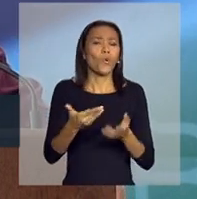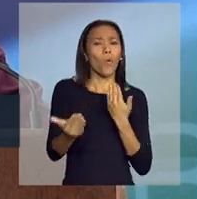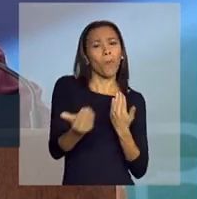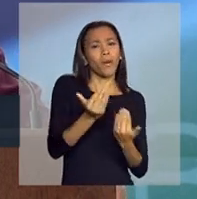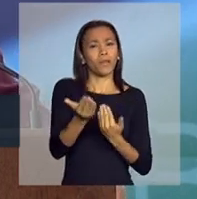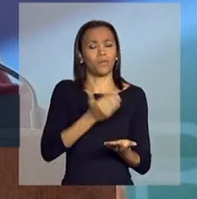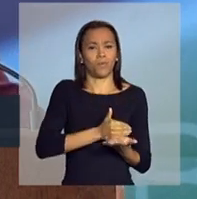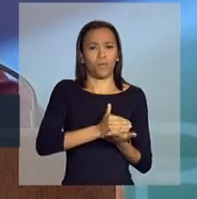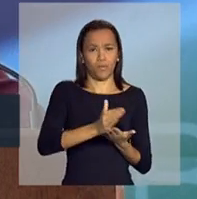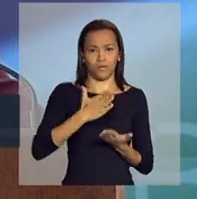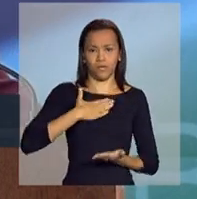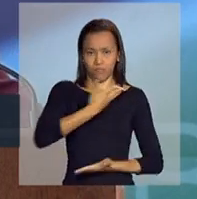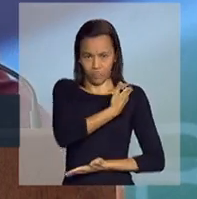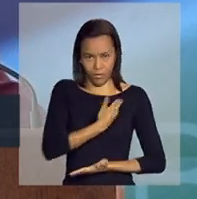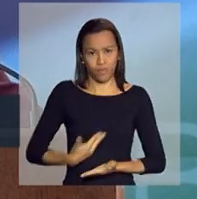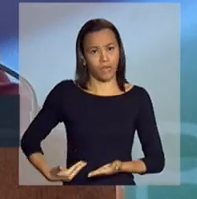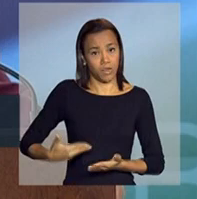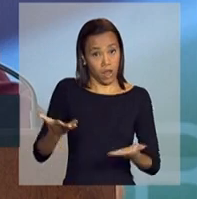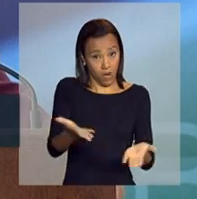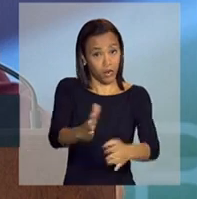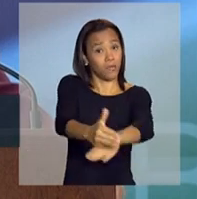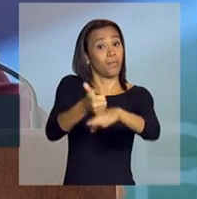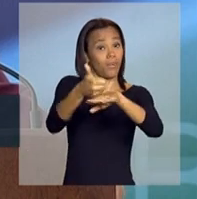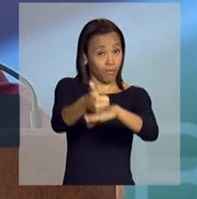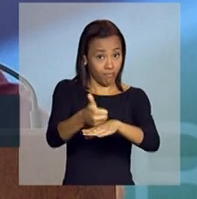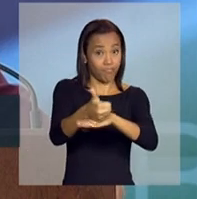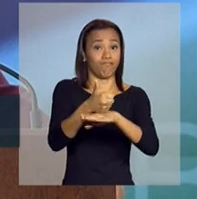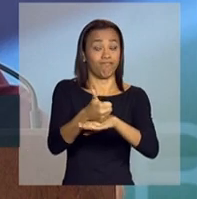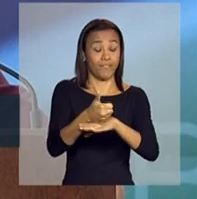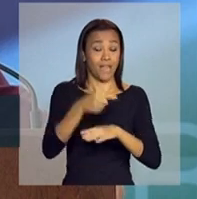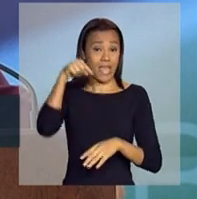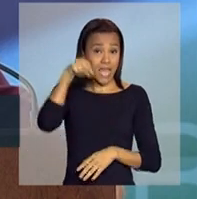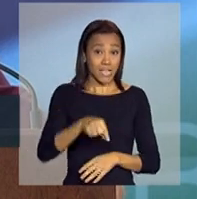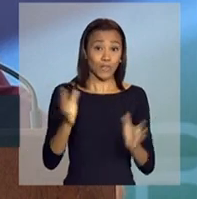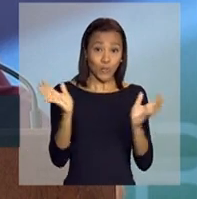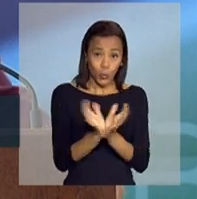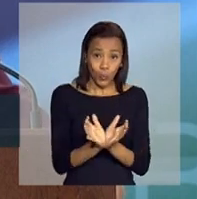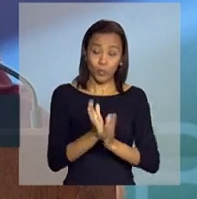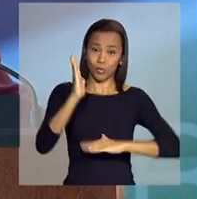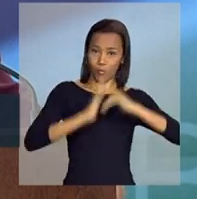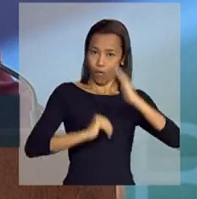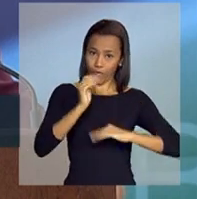governo. Esse time que